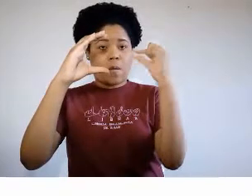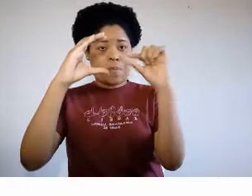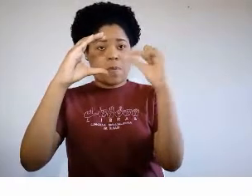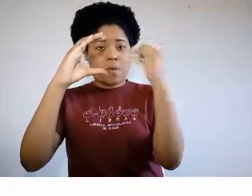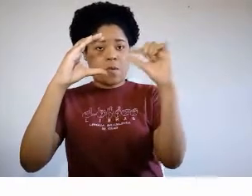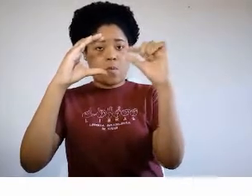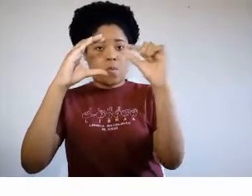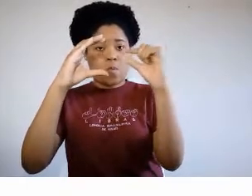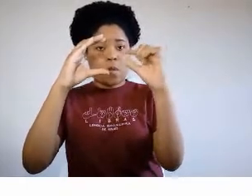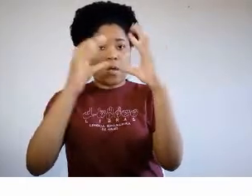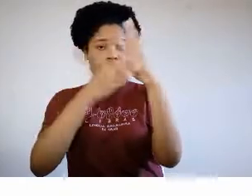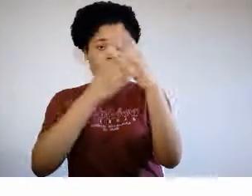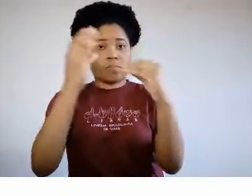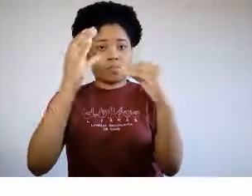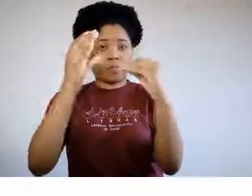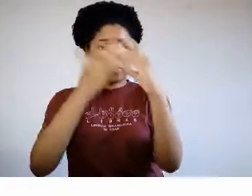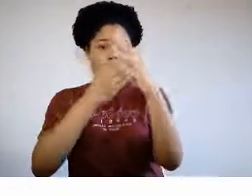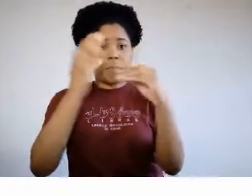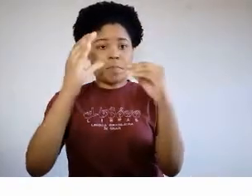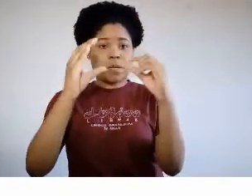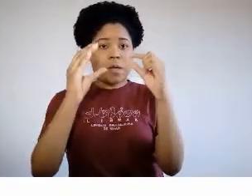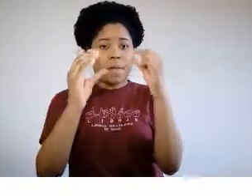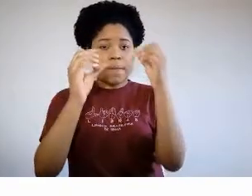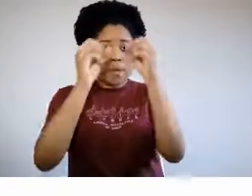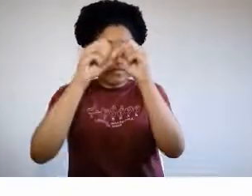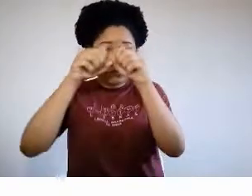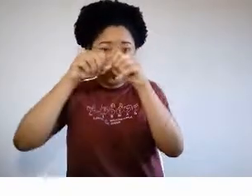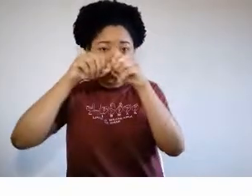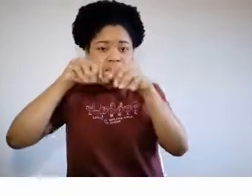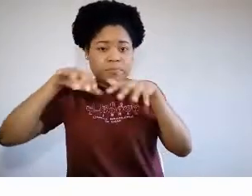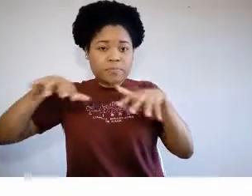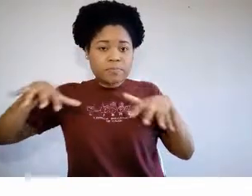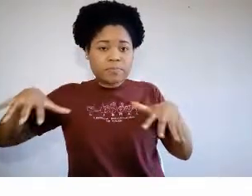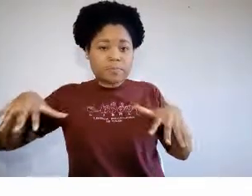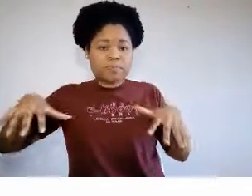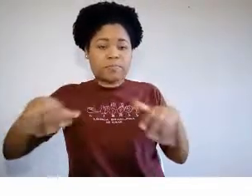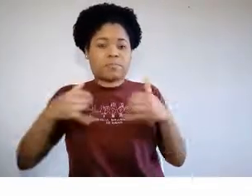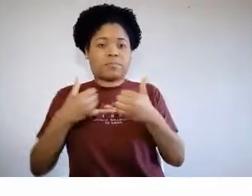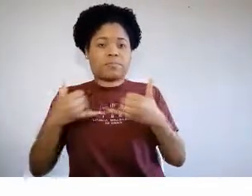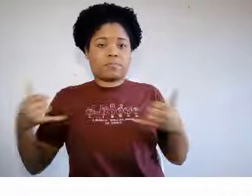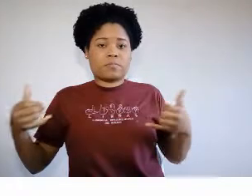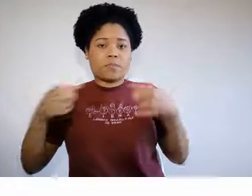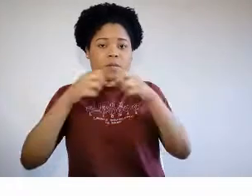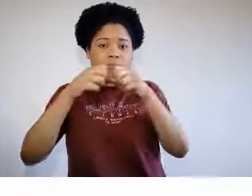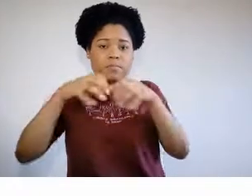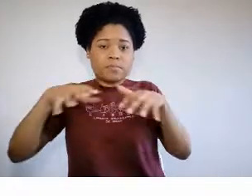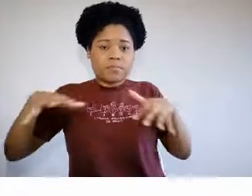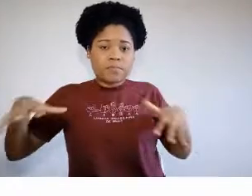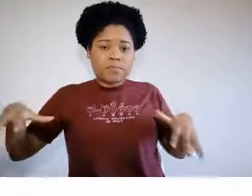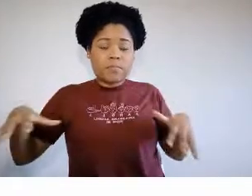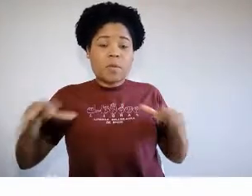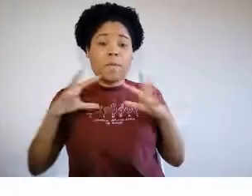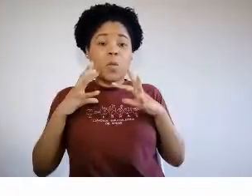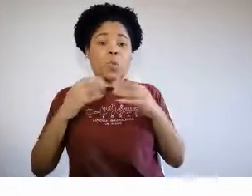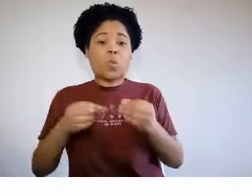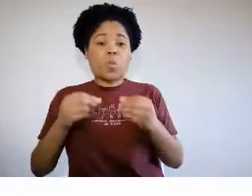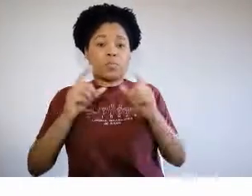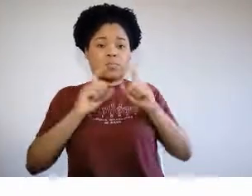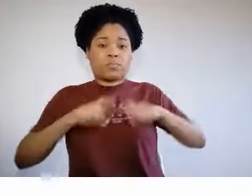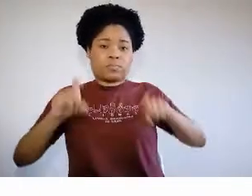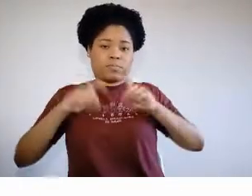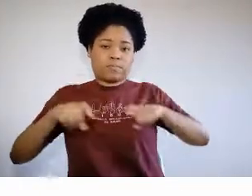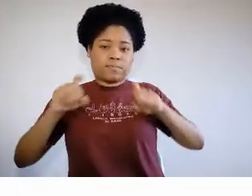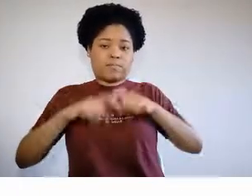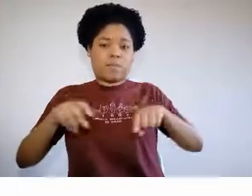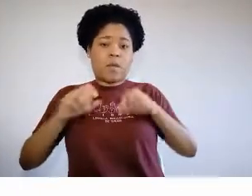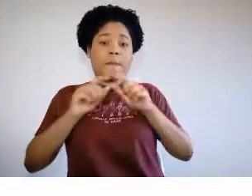o hub replica esse pacote para as demais máquinas da rede e aí elas são encaminhadas para